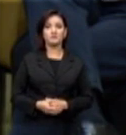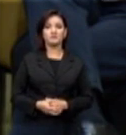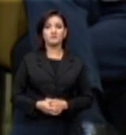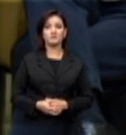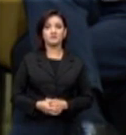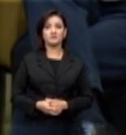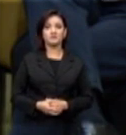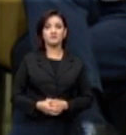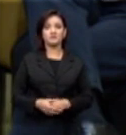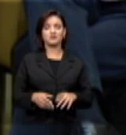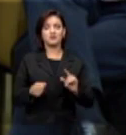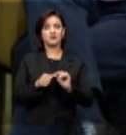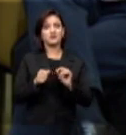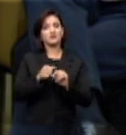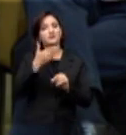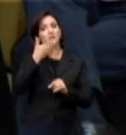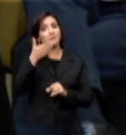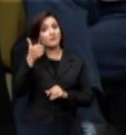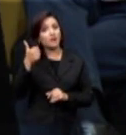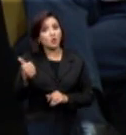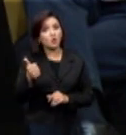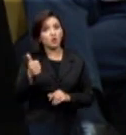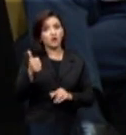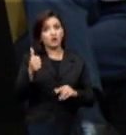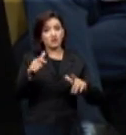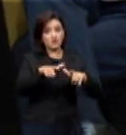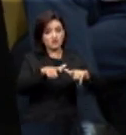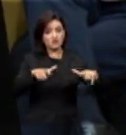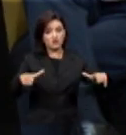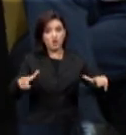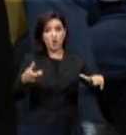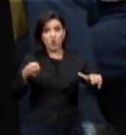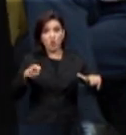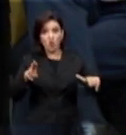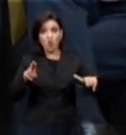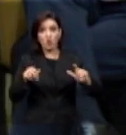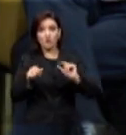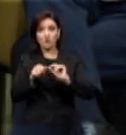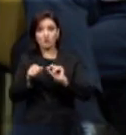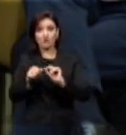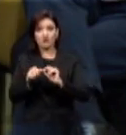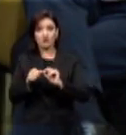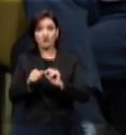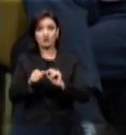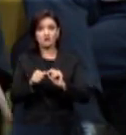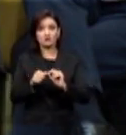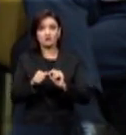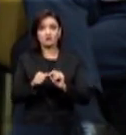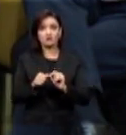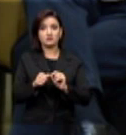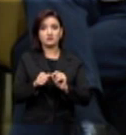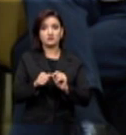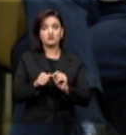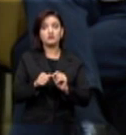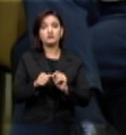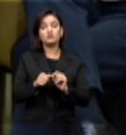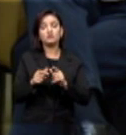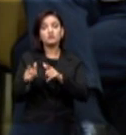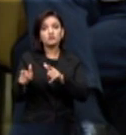Se faz as melhorias na própria malha ou se fazem as melhorias em malhas definidas